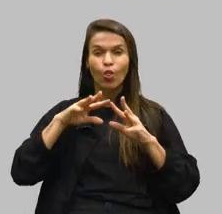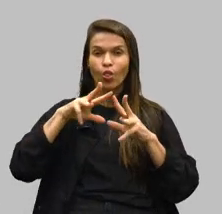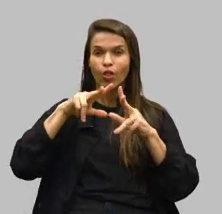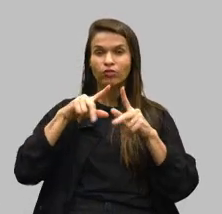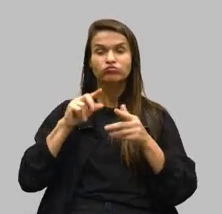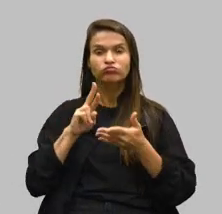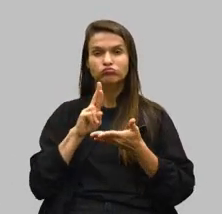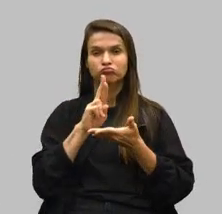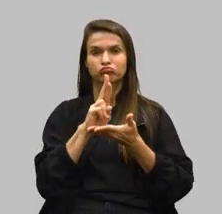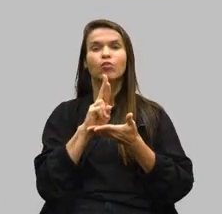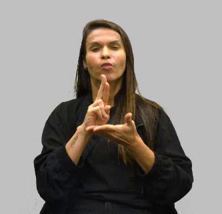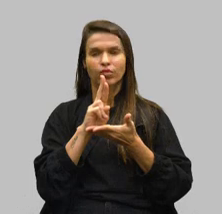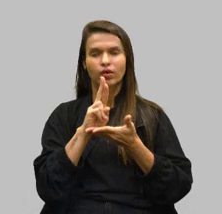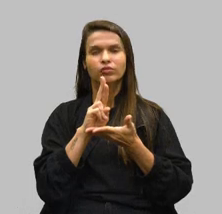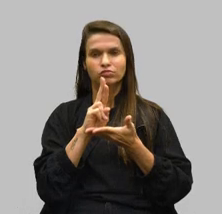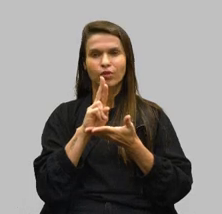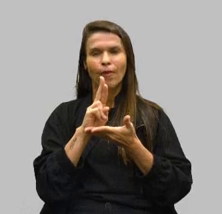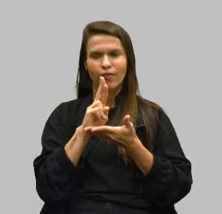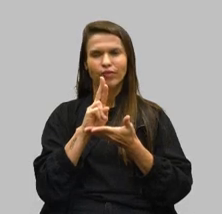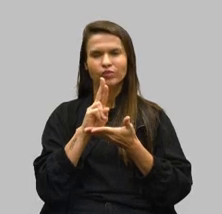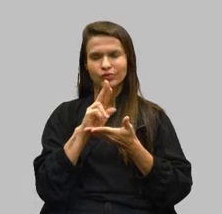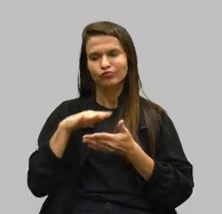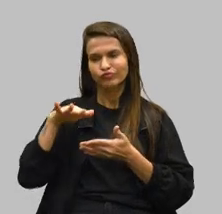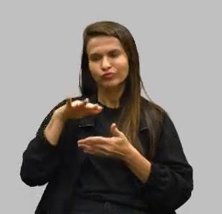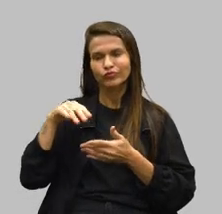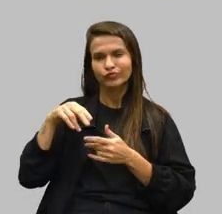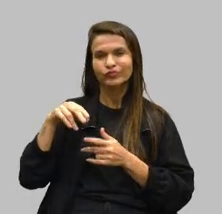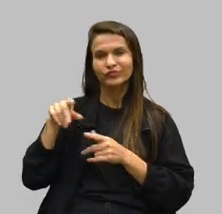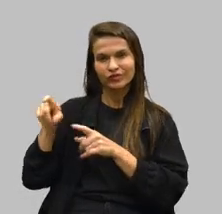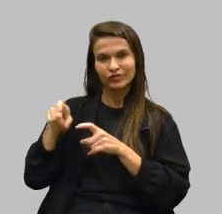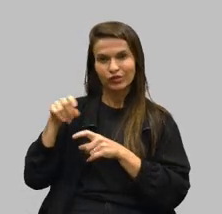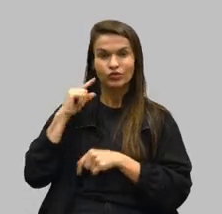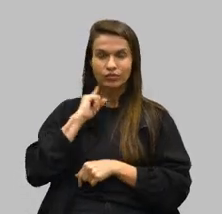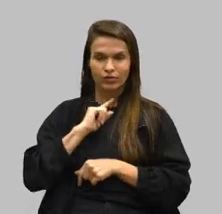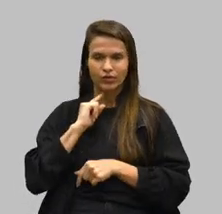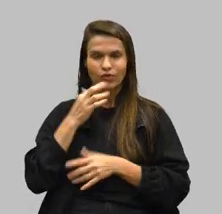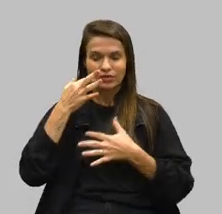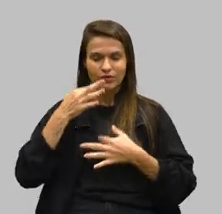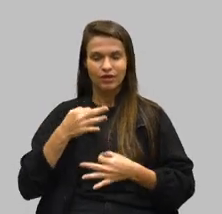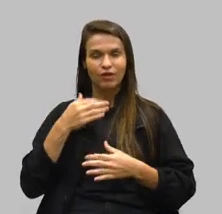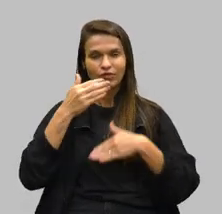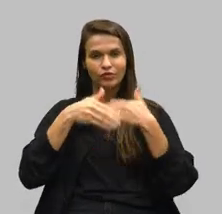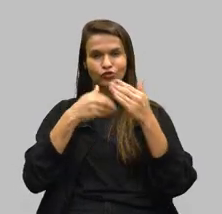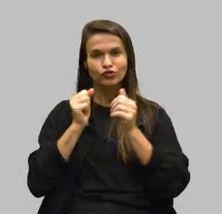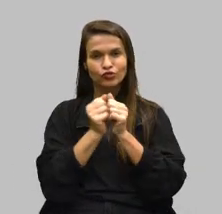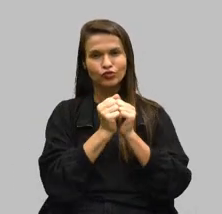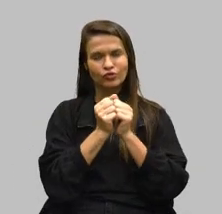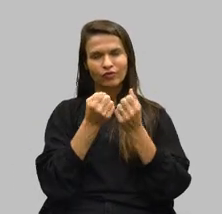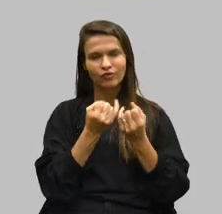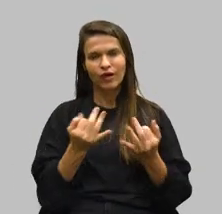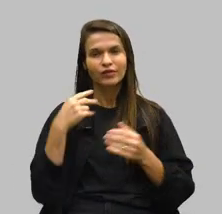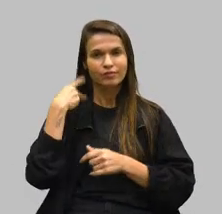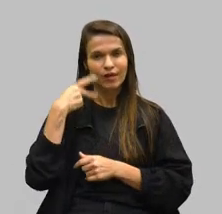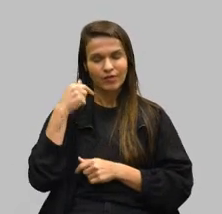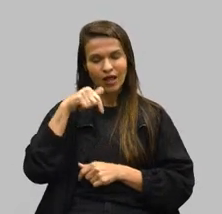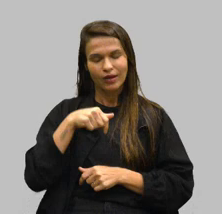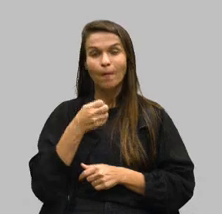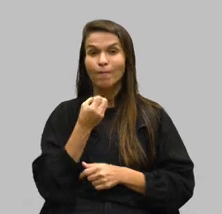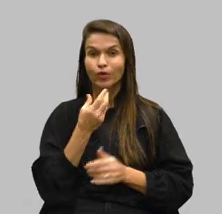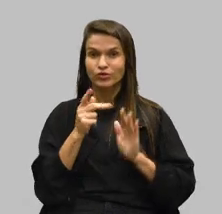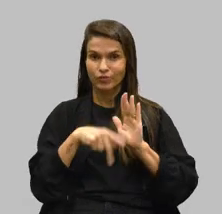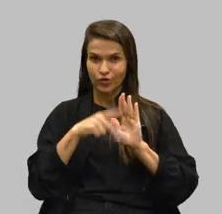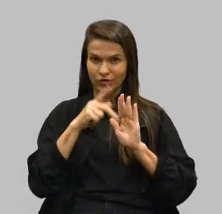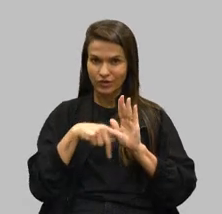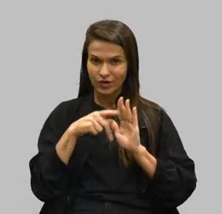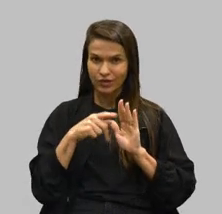representam uma parcela do interior de Minas Então eu tenho certeza que você vai conseguir construir junto com muitos dos parlamentares aqui bons projetos